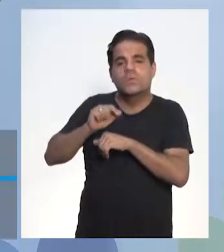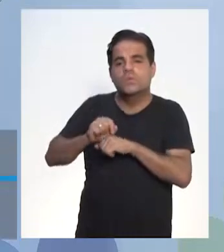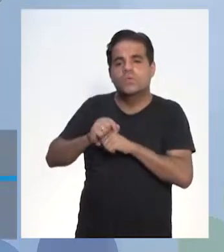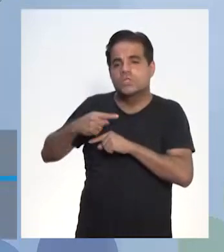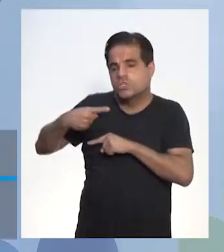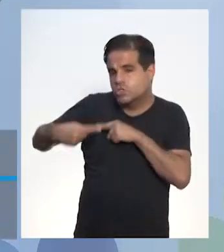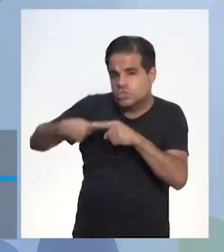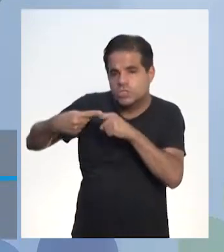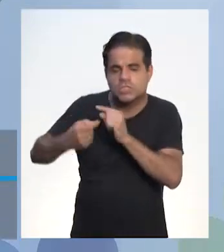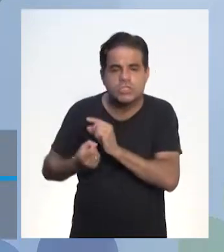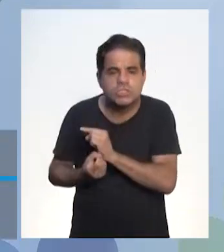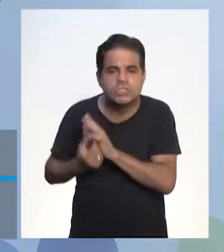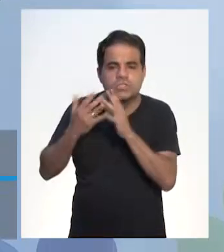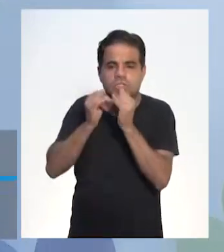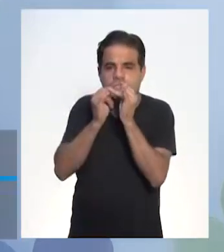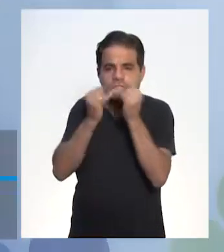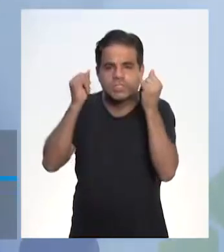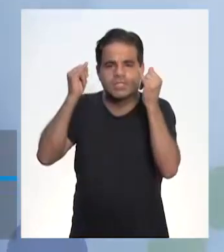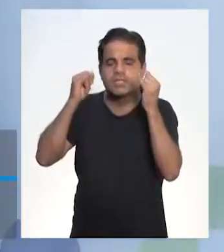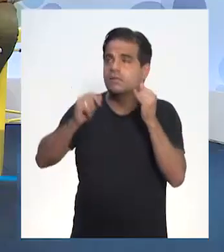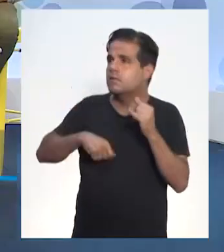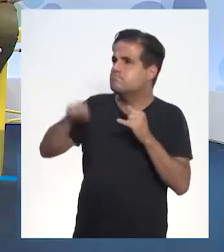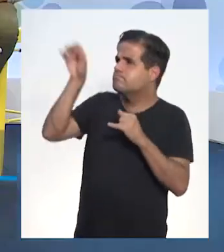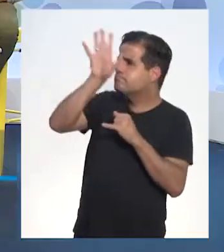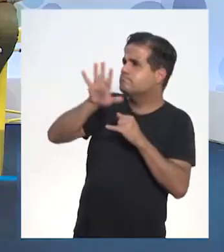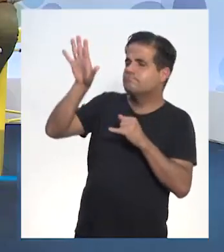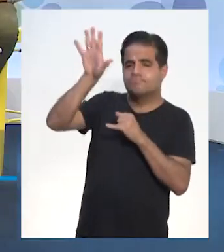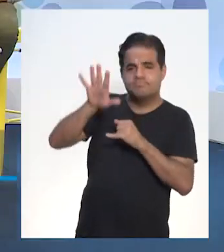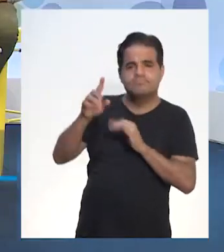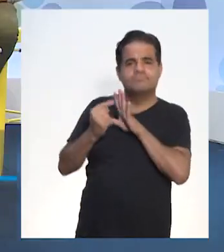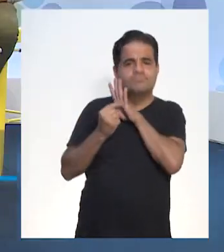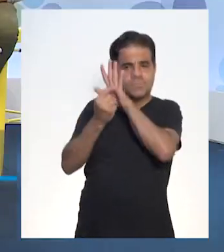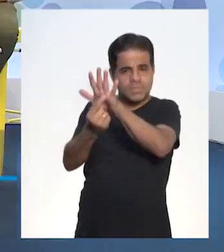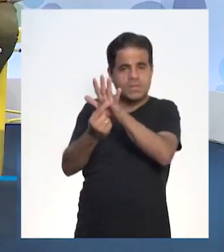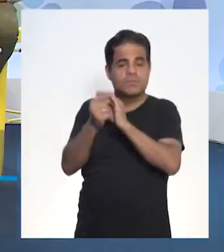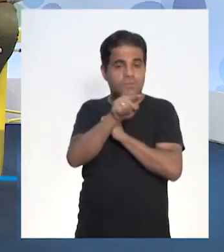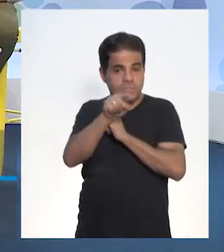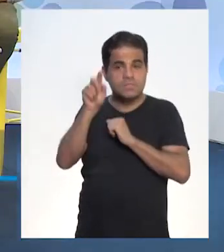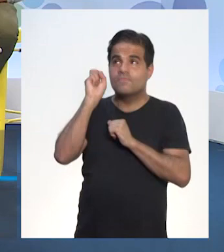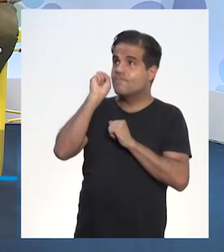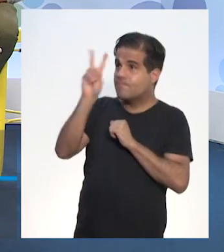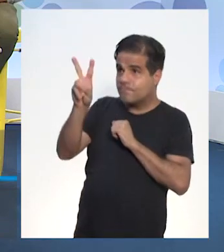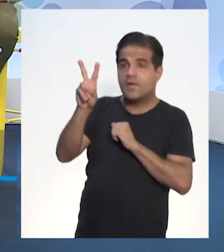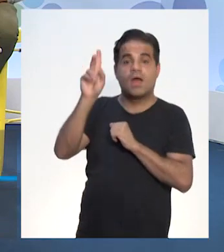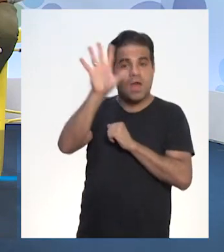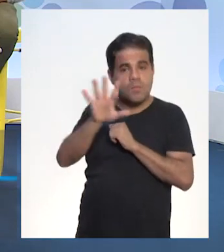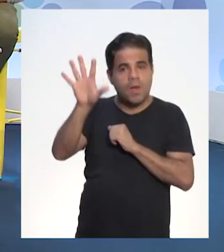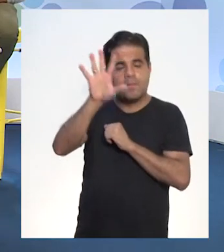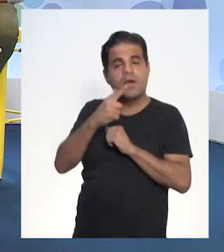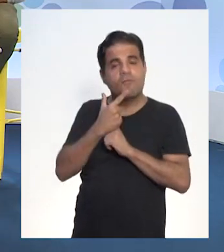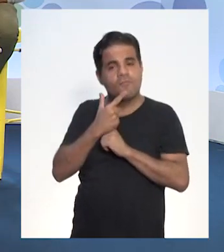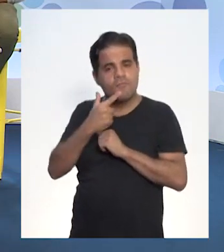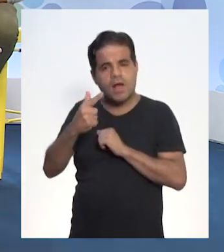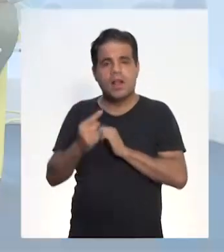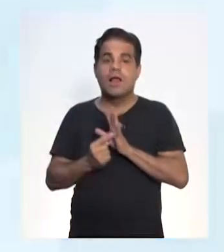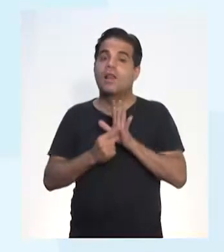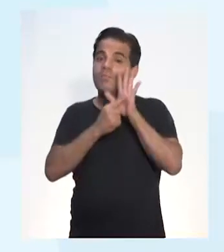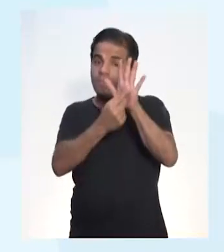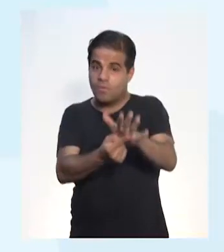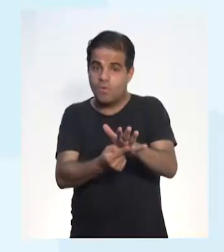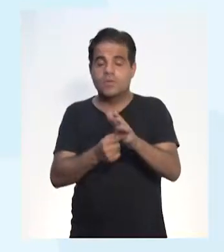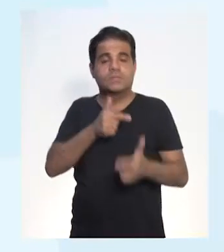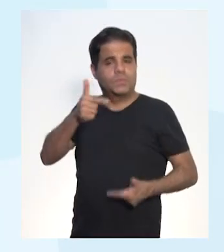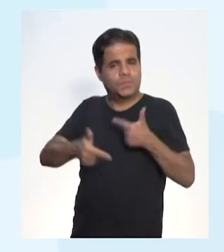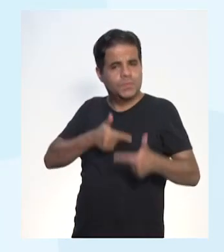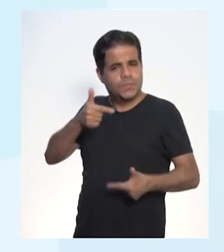que é chamado hoje de geração de energia elétrica, né? Tem uma imagem aqui que fala um pouco sobre isso, né? A imagem fala? Não, né? A imagem mostra um pouco do trabalho